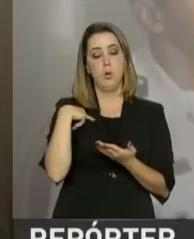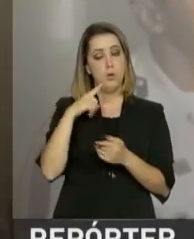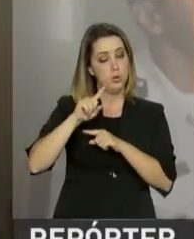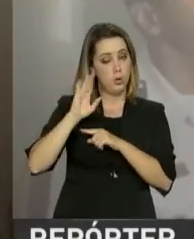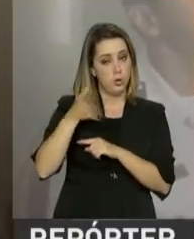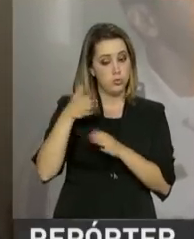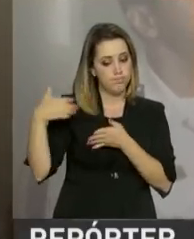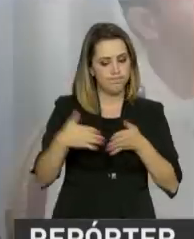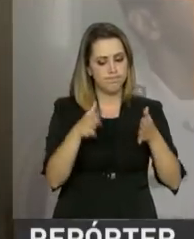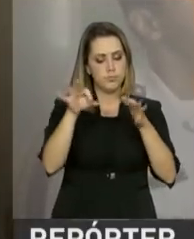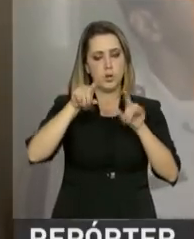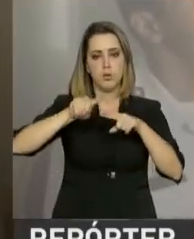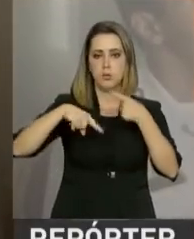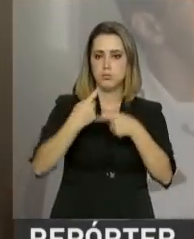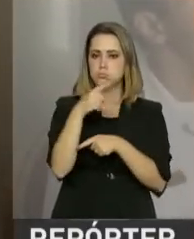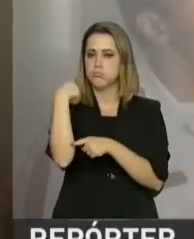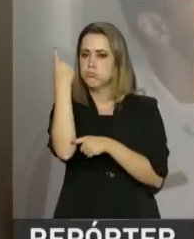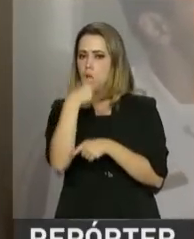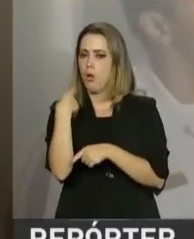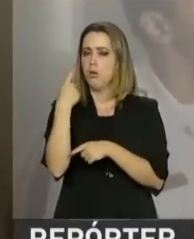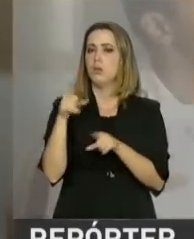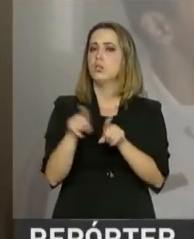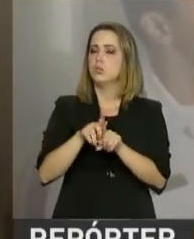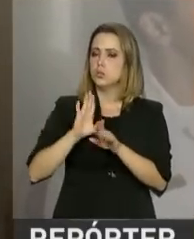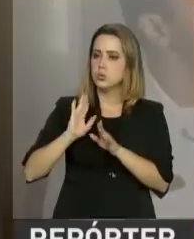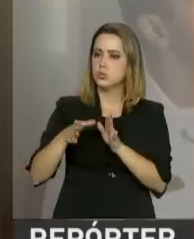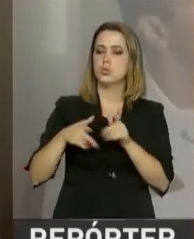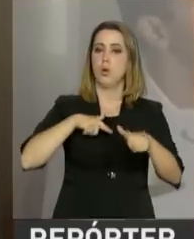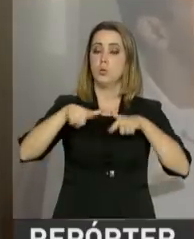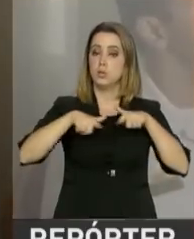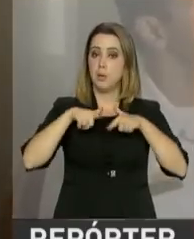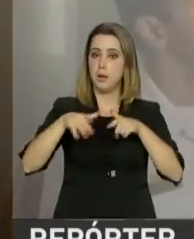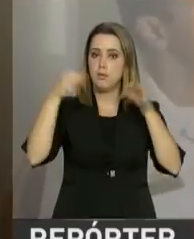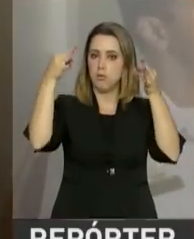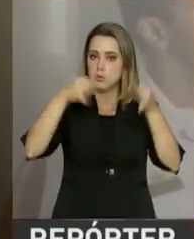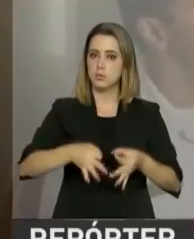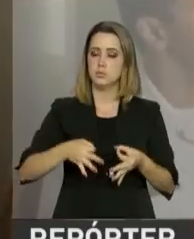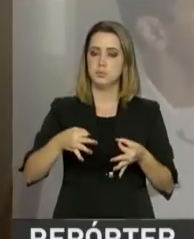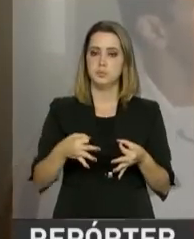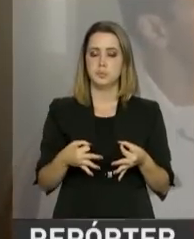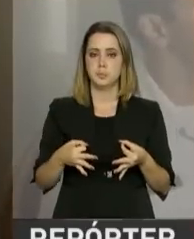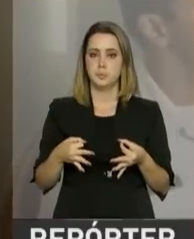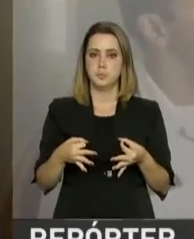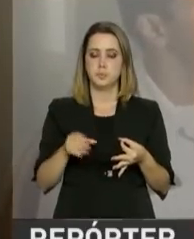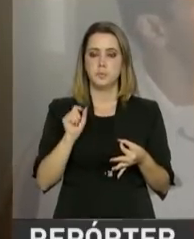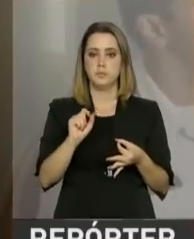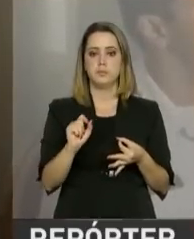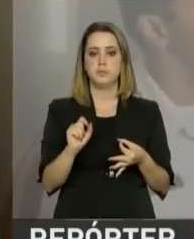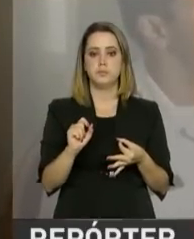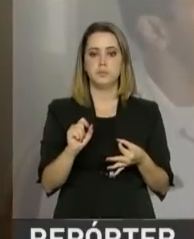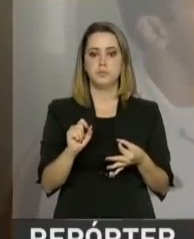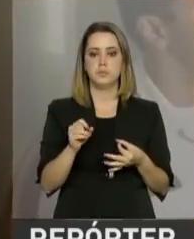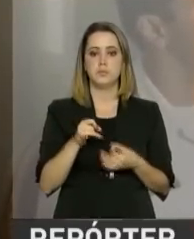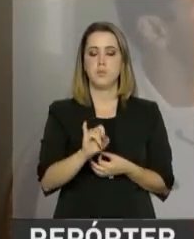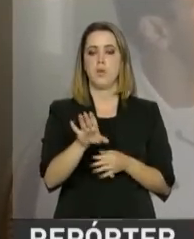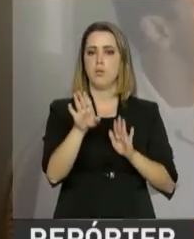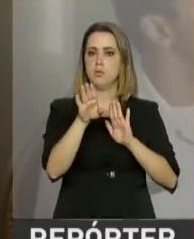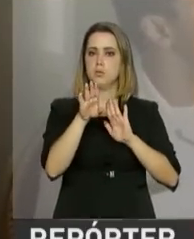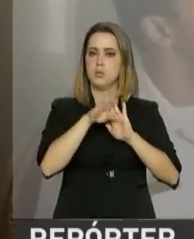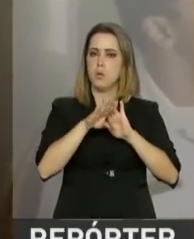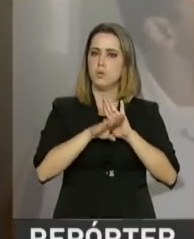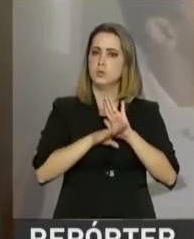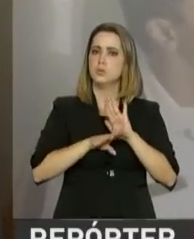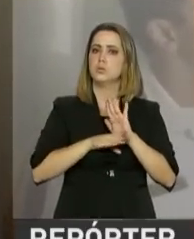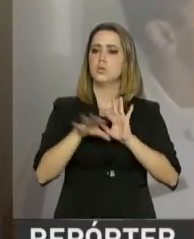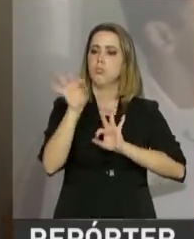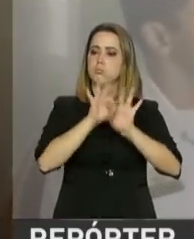amanhã nós estaremos com um efetivo compatível com as necessidades e que se o planejamento